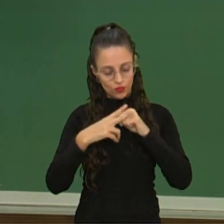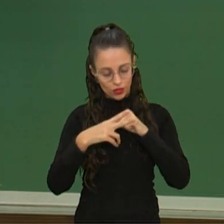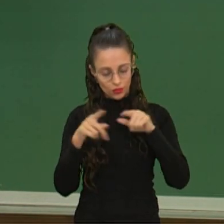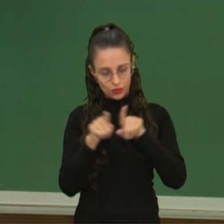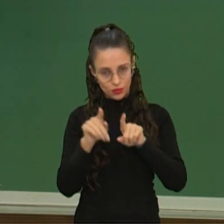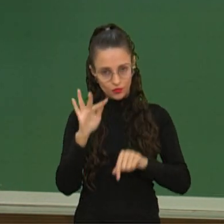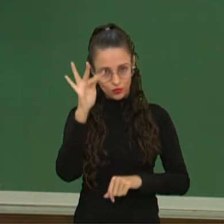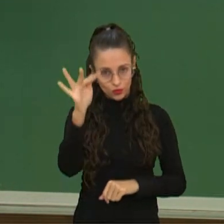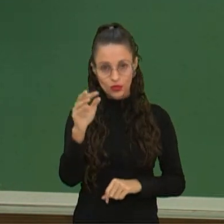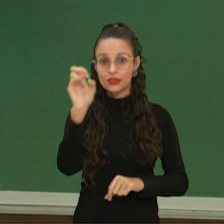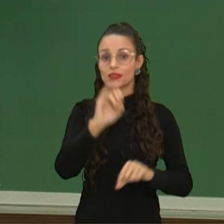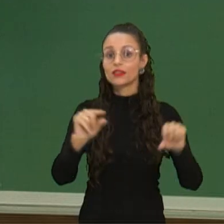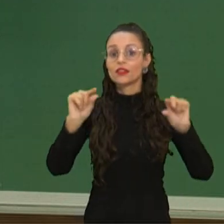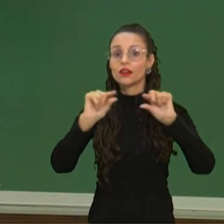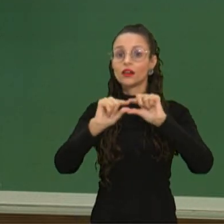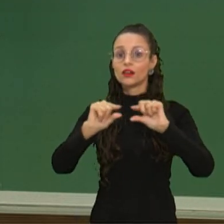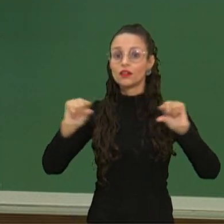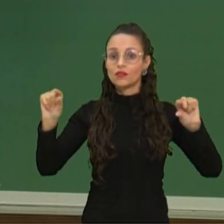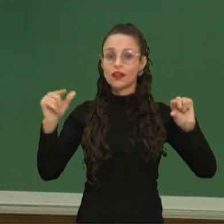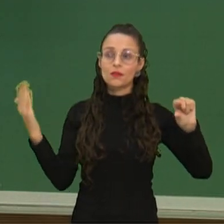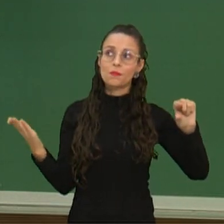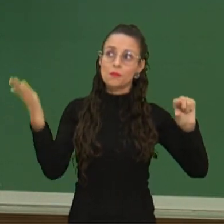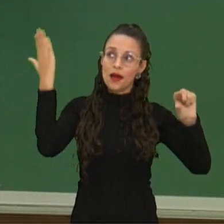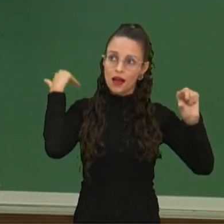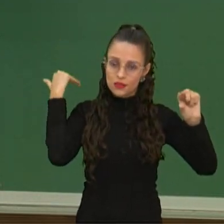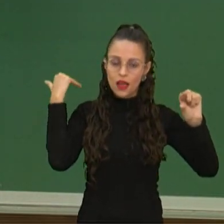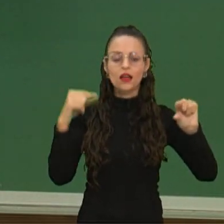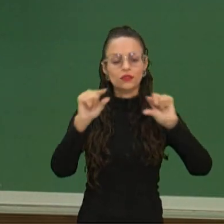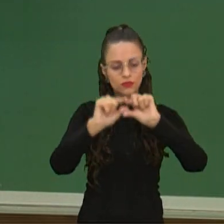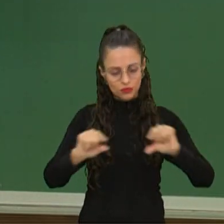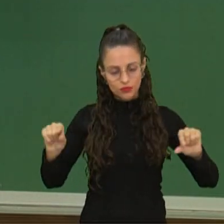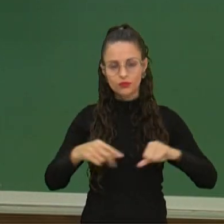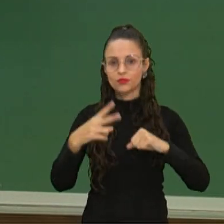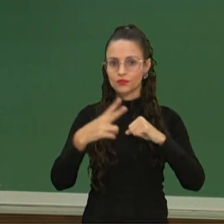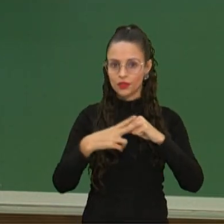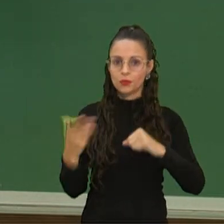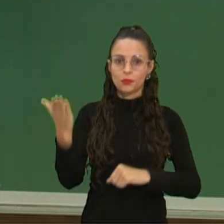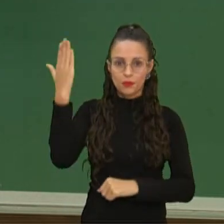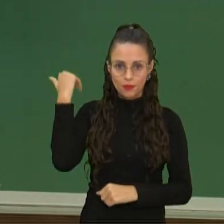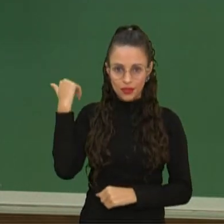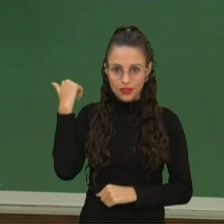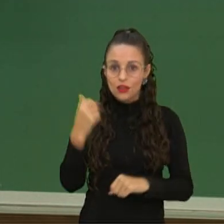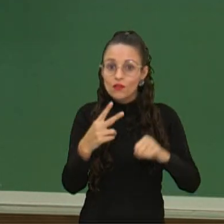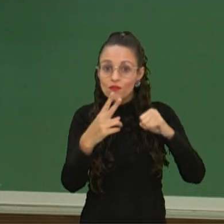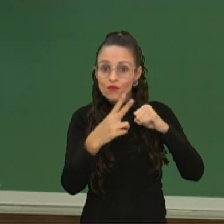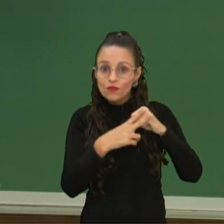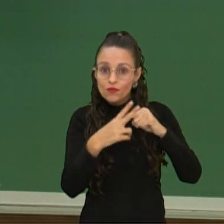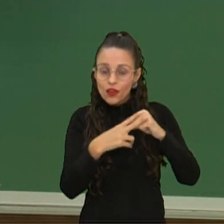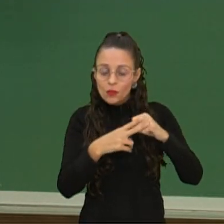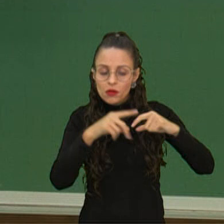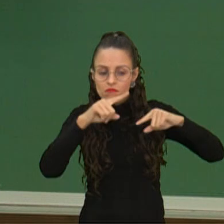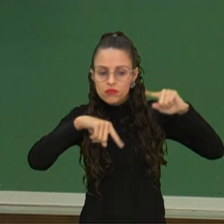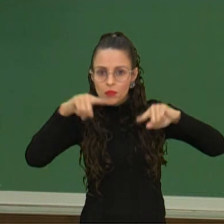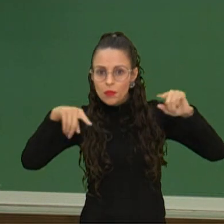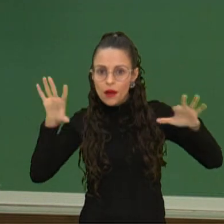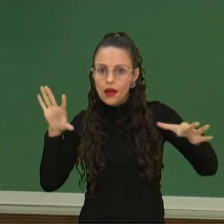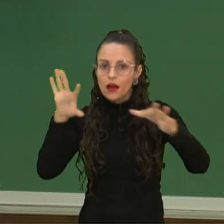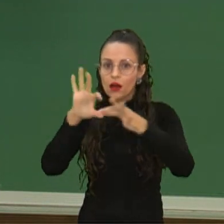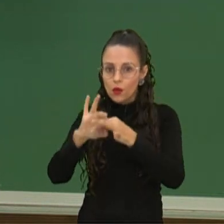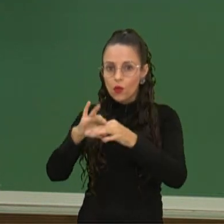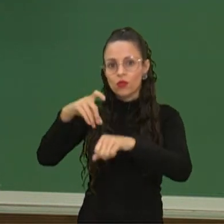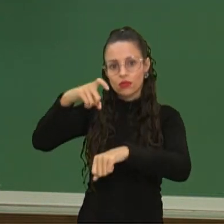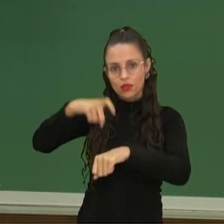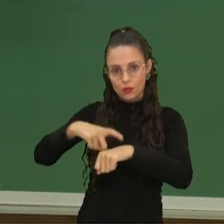futuro. Se a frase estava no passado, o verbo to be no passado. Então, o verbo to be ele vai variar de acordo com o